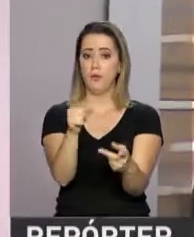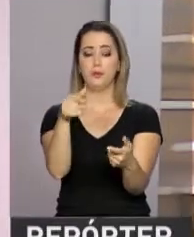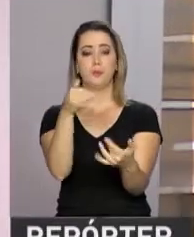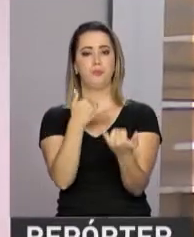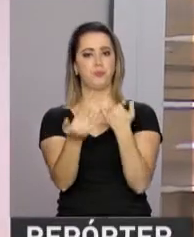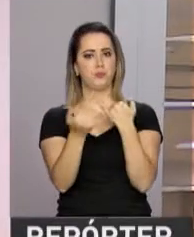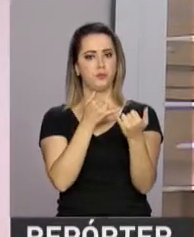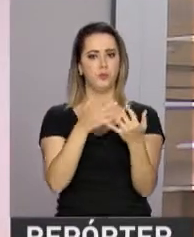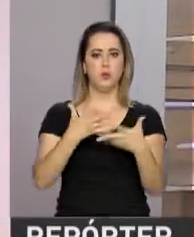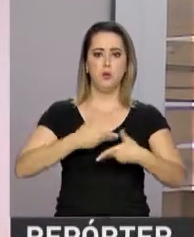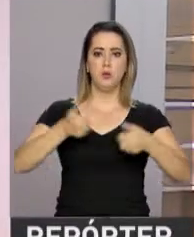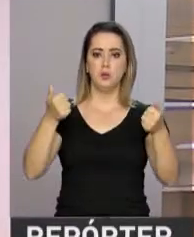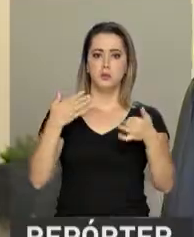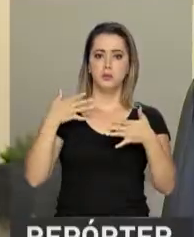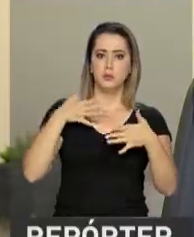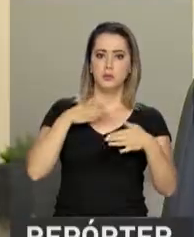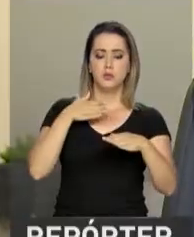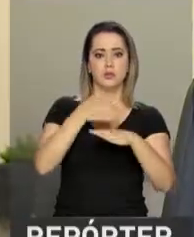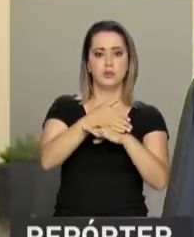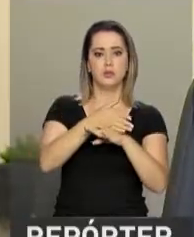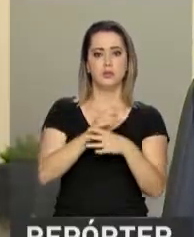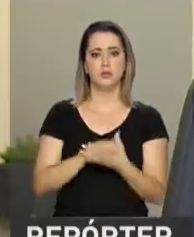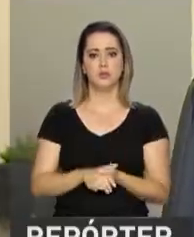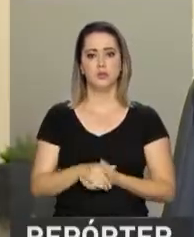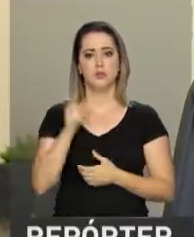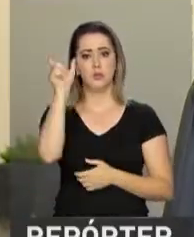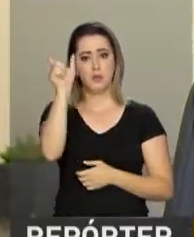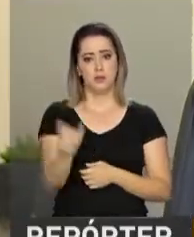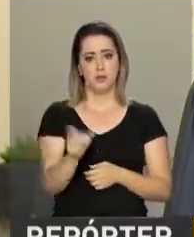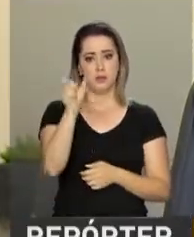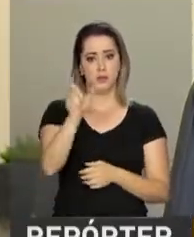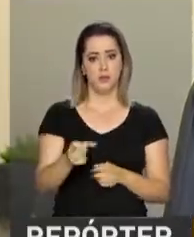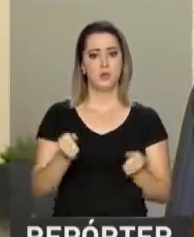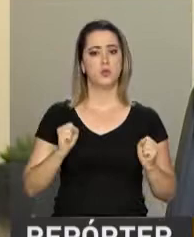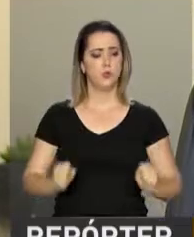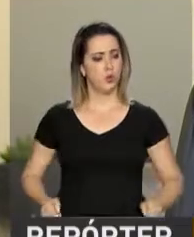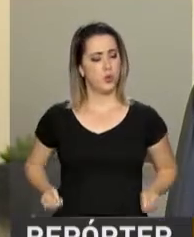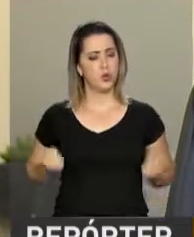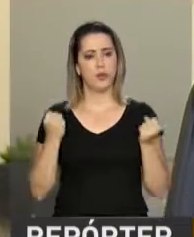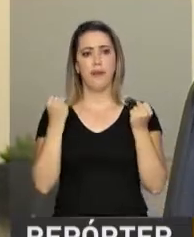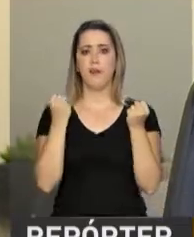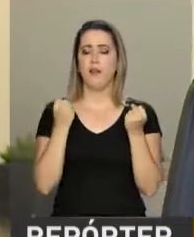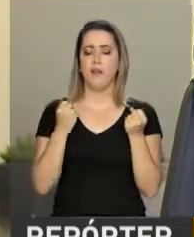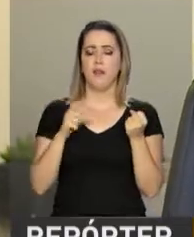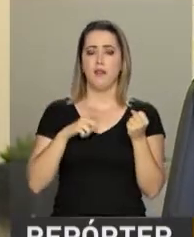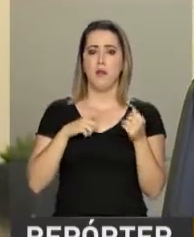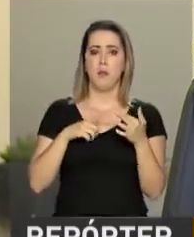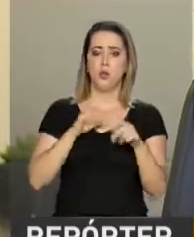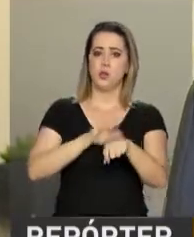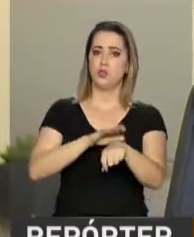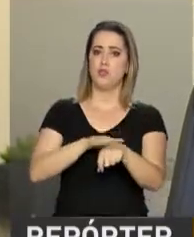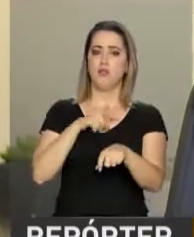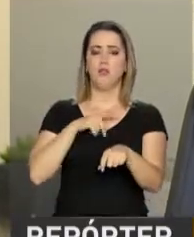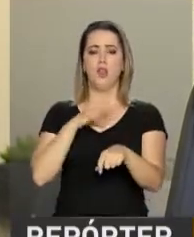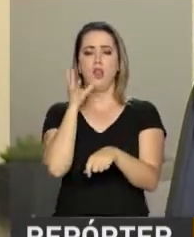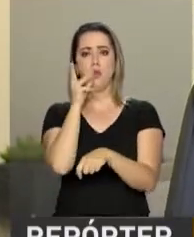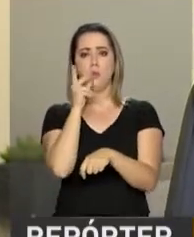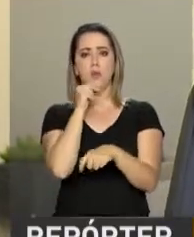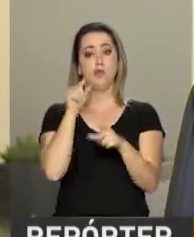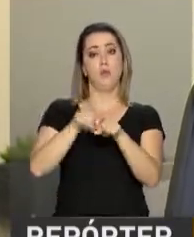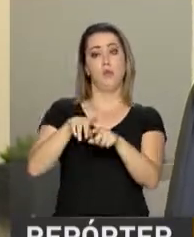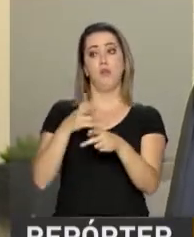agilizando a imigração passageiro vai ter mais a possibilidade de gastar mais seu tempo com lojas do que ficar numa fila esperando